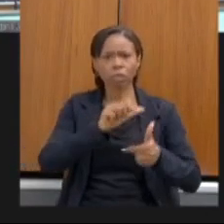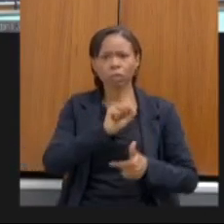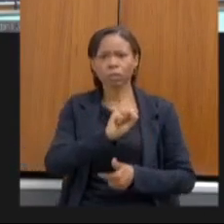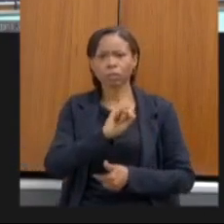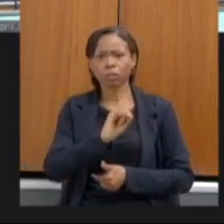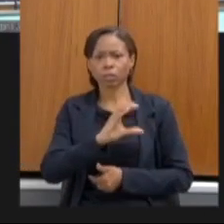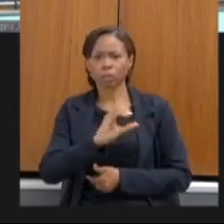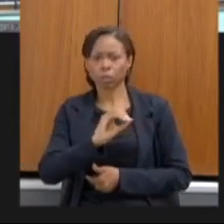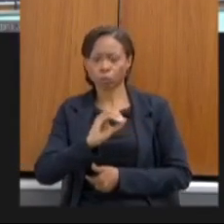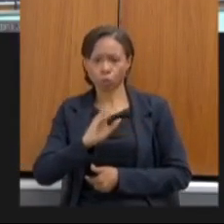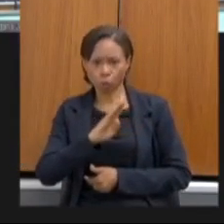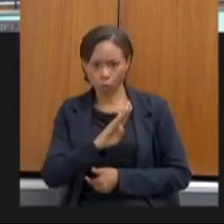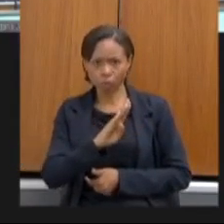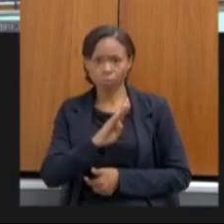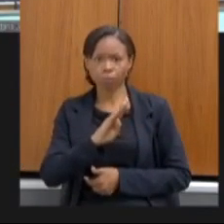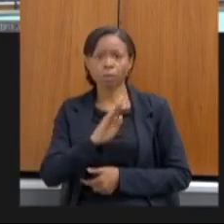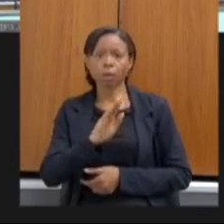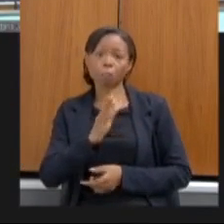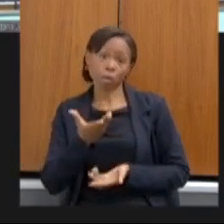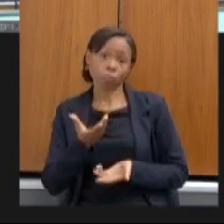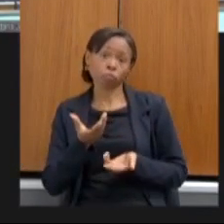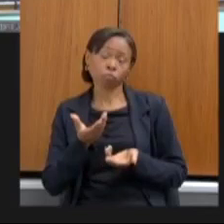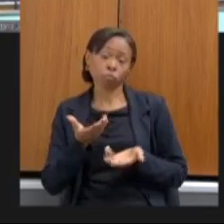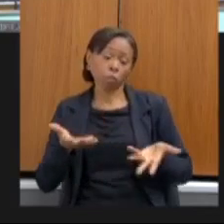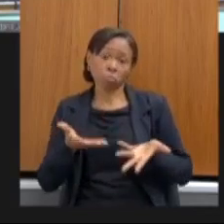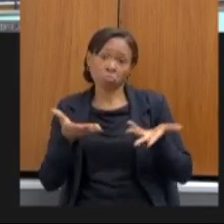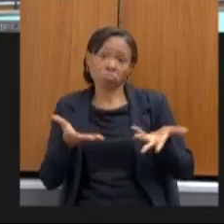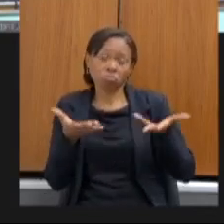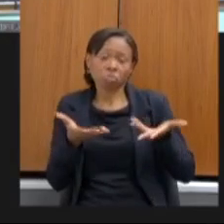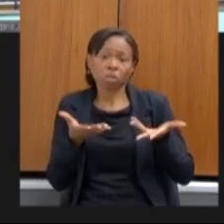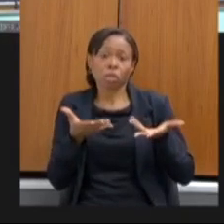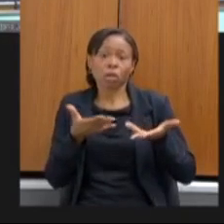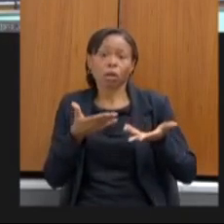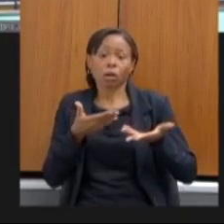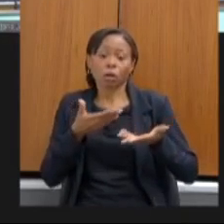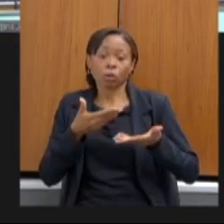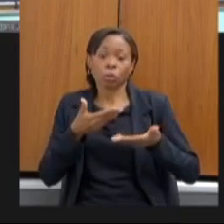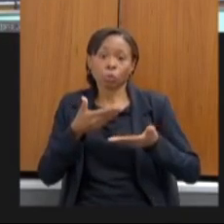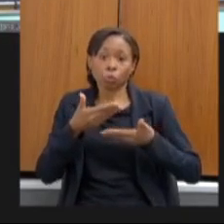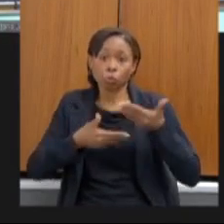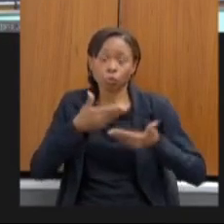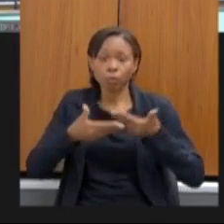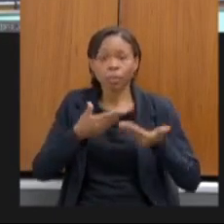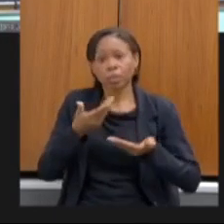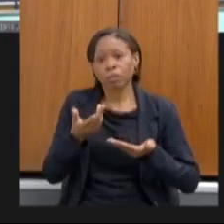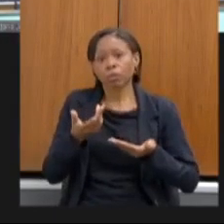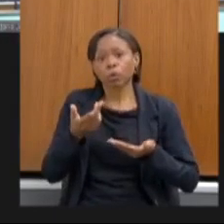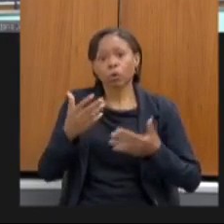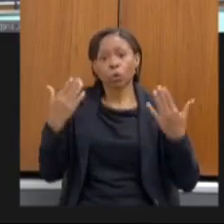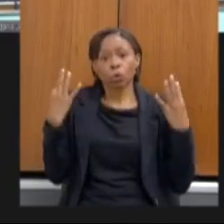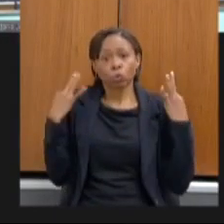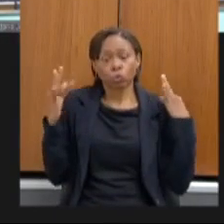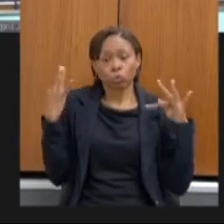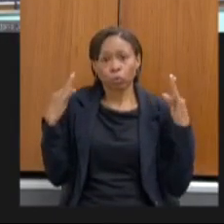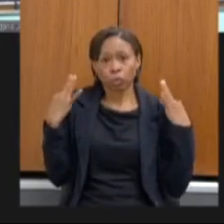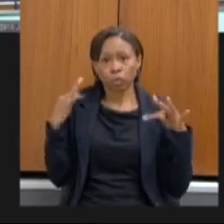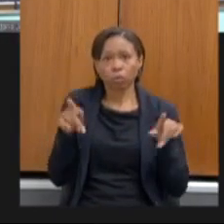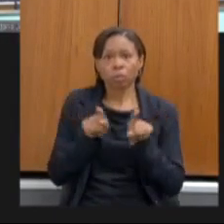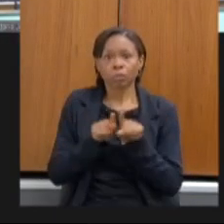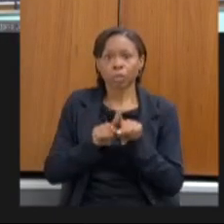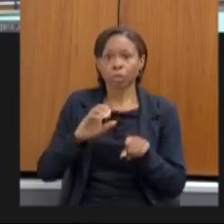oferta de créditos a circuitos turísticos e também uma parceria qual sangue para consultoria e